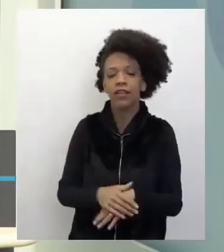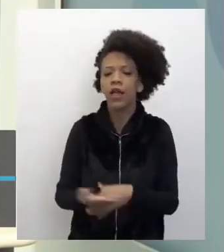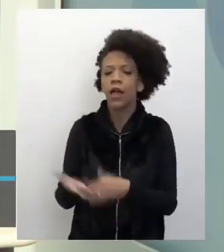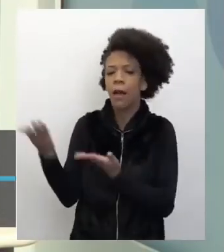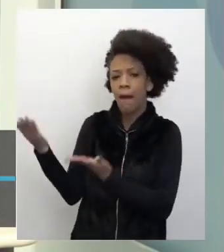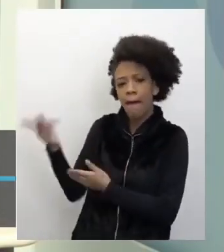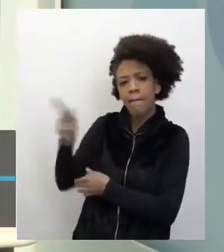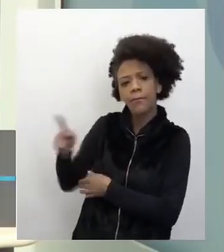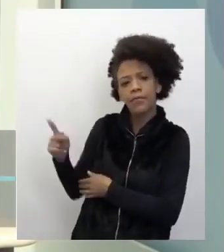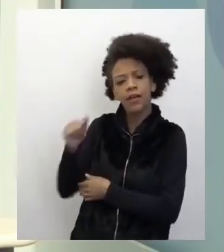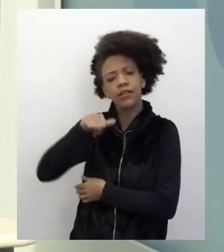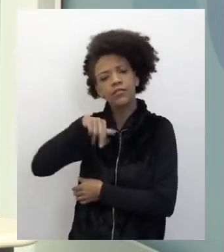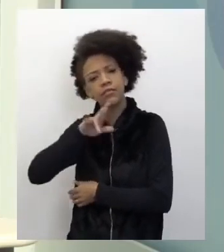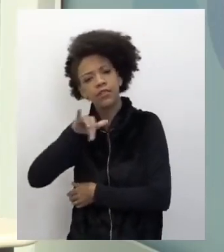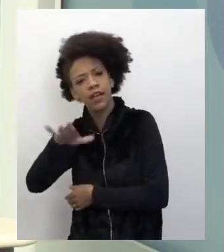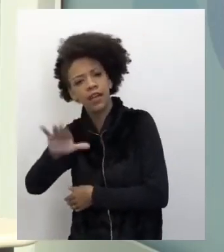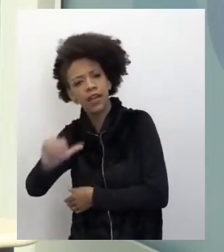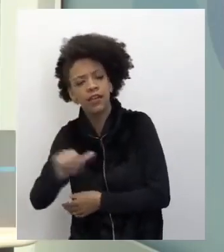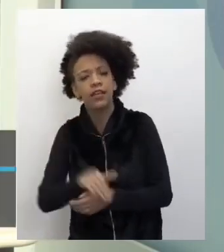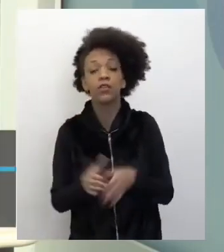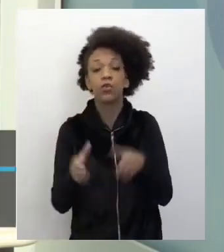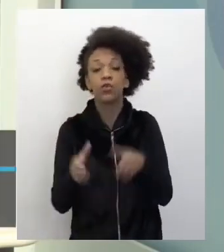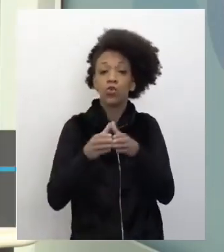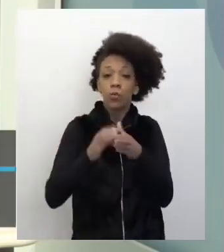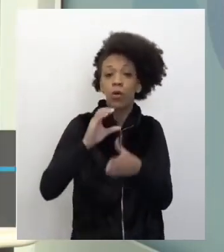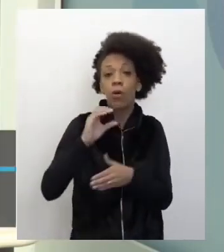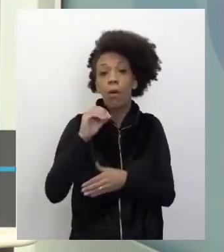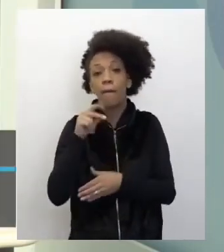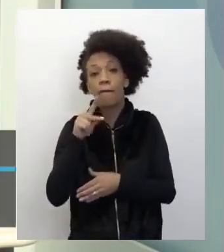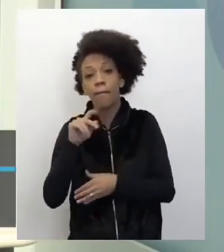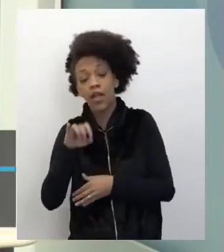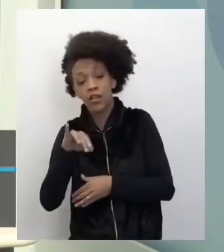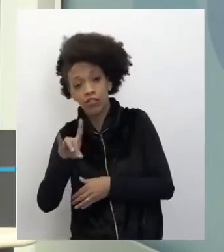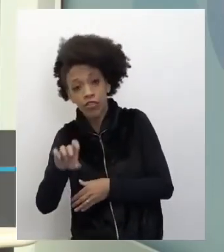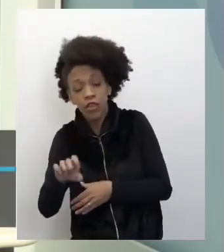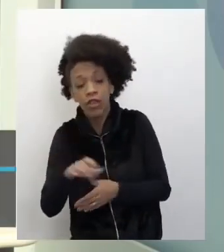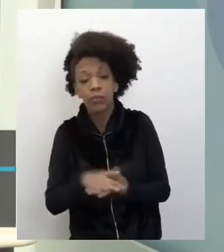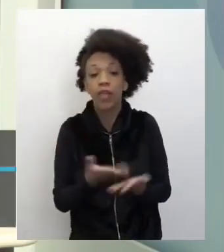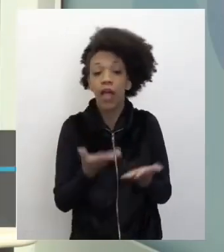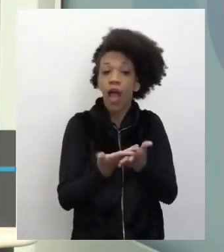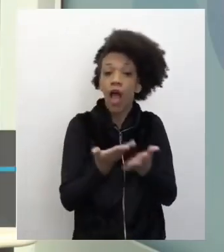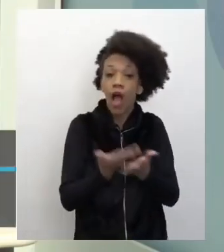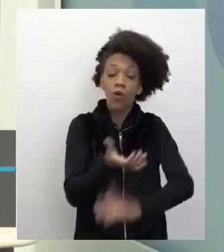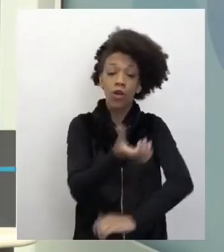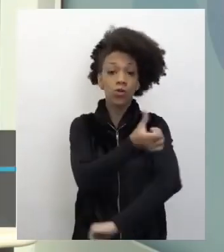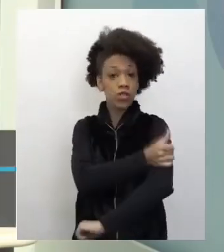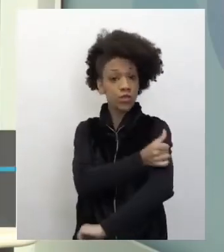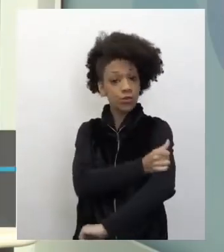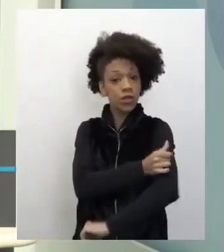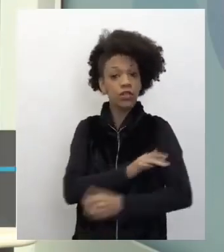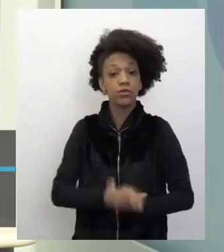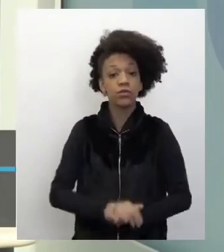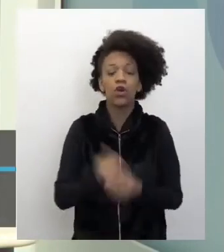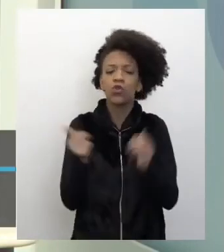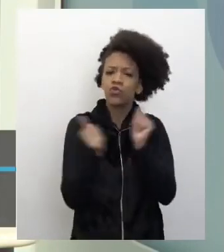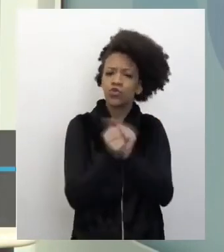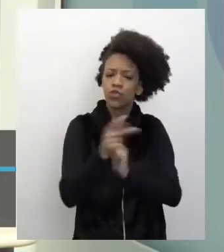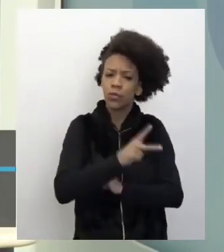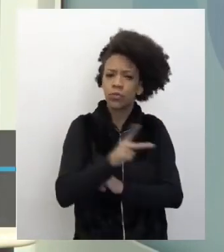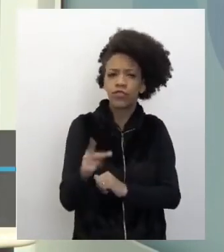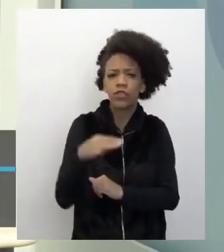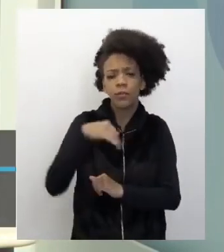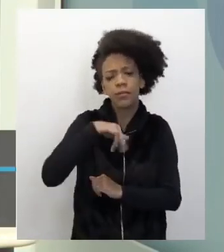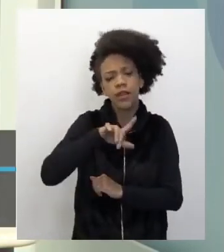equipe curricular de Geografia aqui da COPED, e estou aqui hoje para mais uma aula do sexto ano, junto com a professora